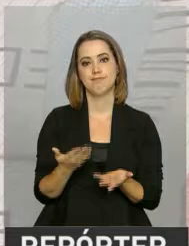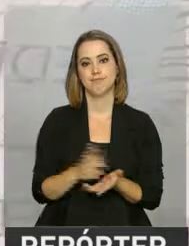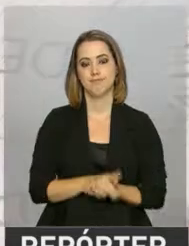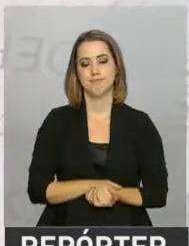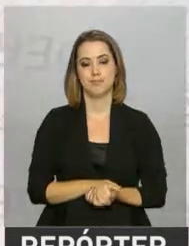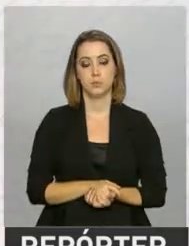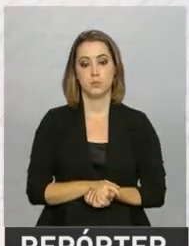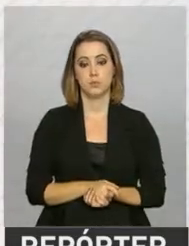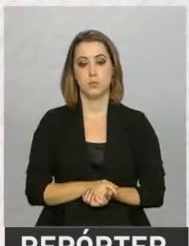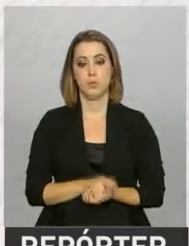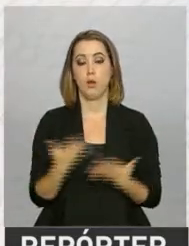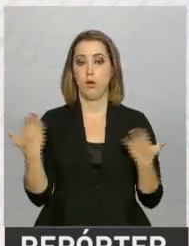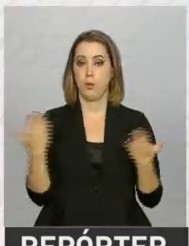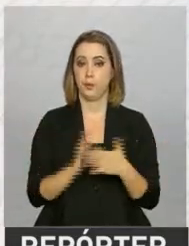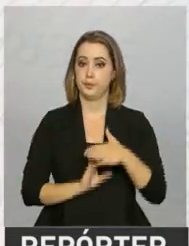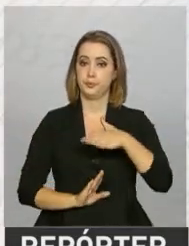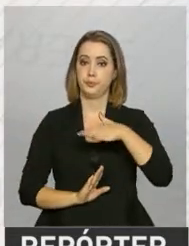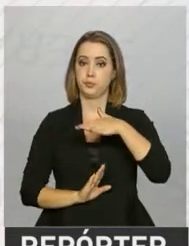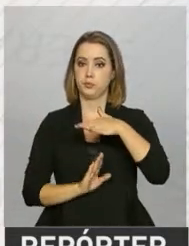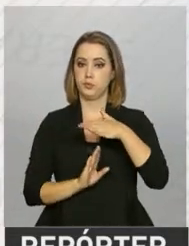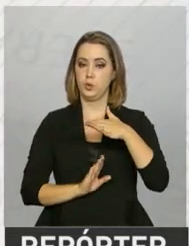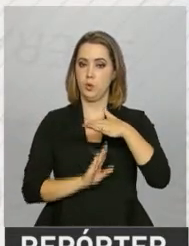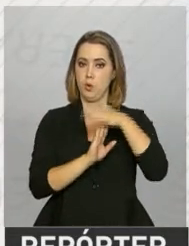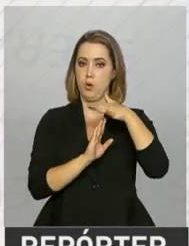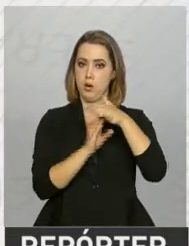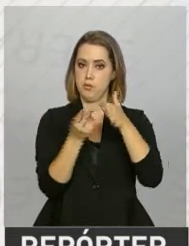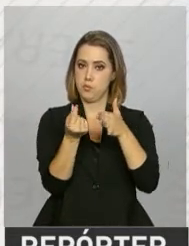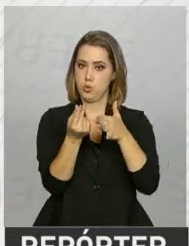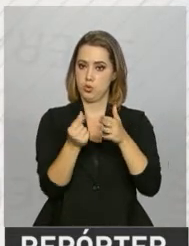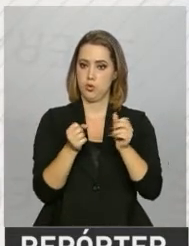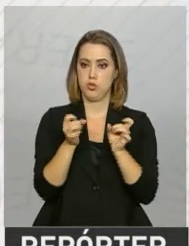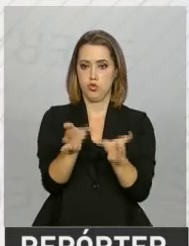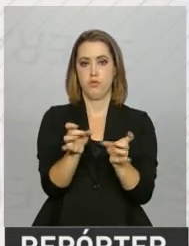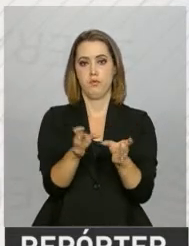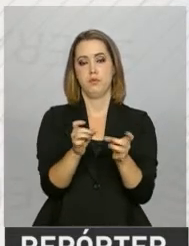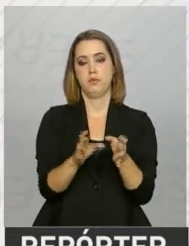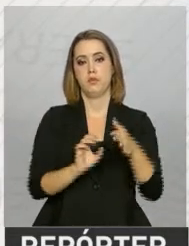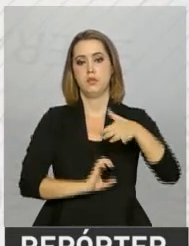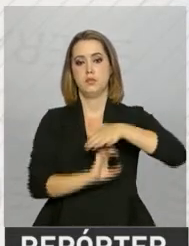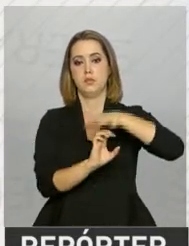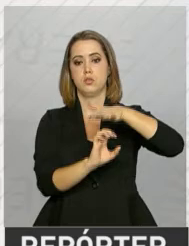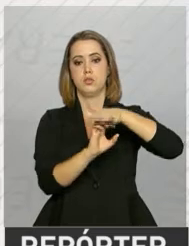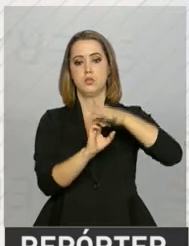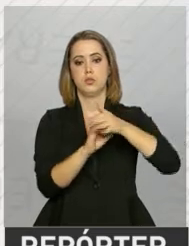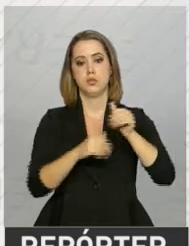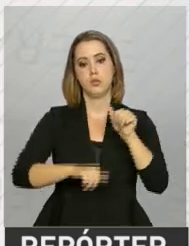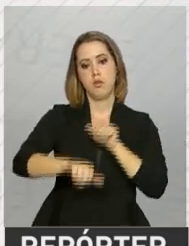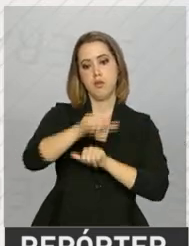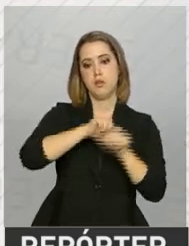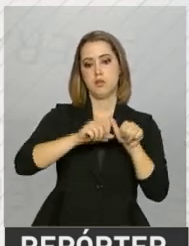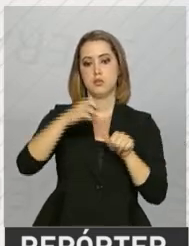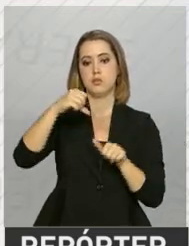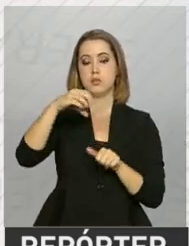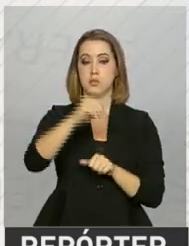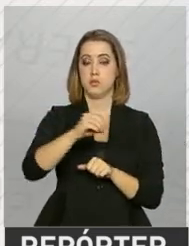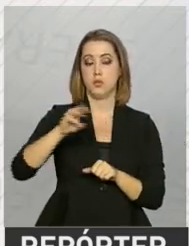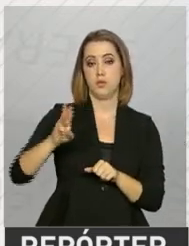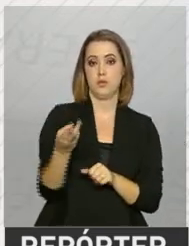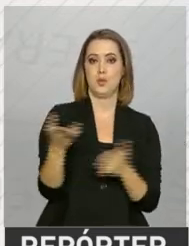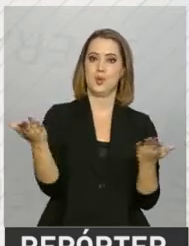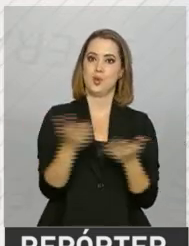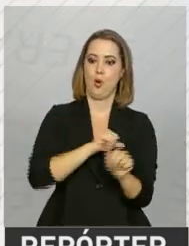reais o limite de faturamento para ser enquadrada como micro pequena e média empresa passa de 90 milhões para